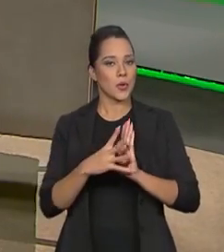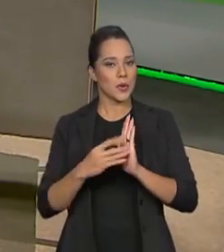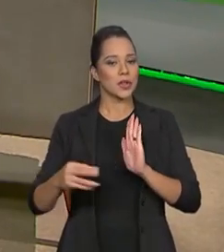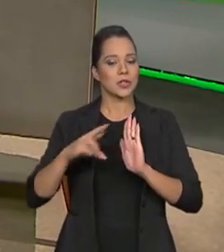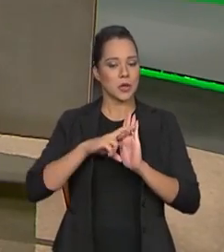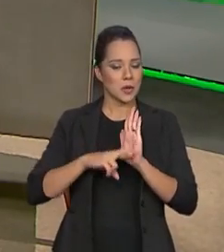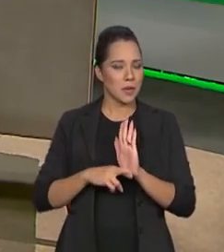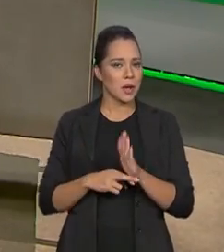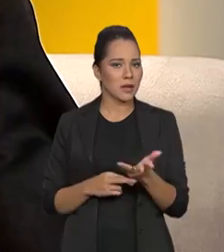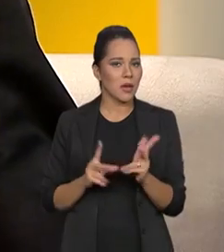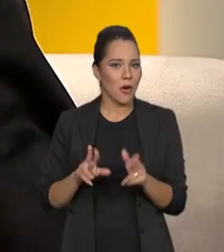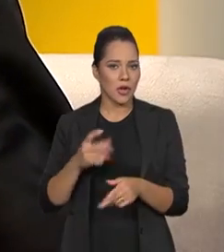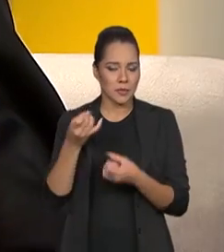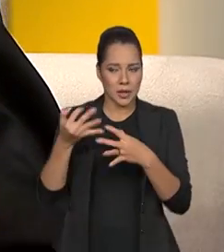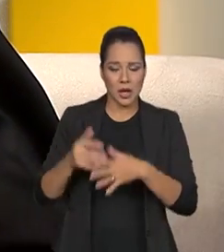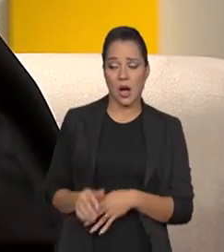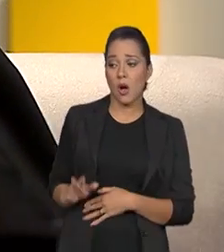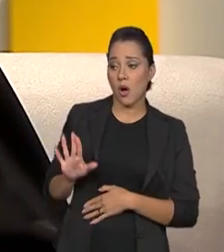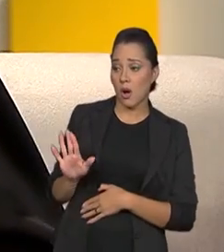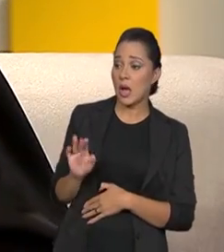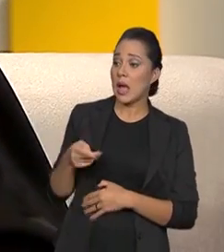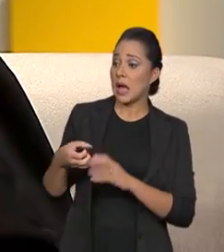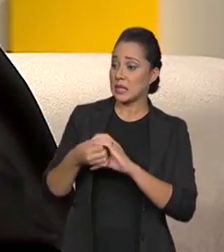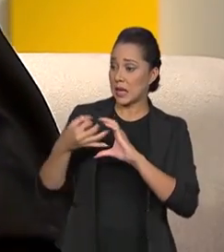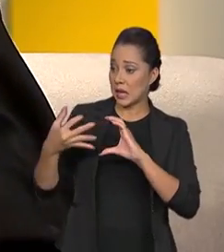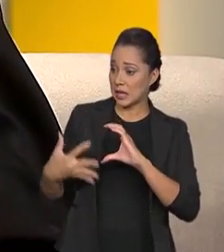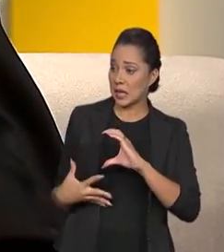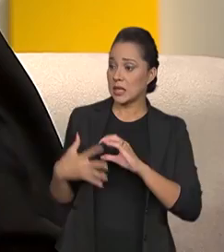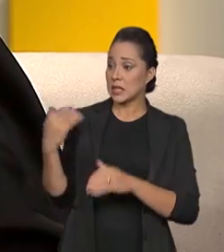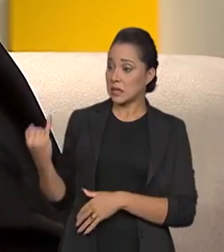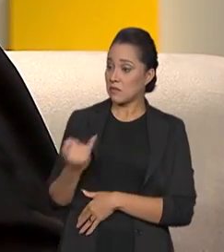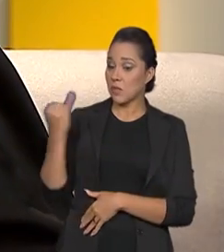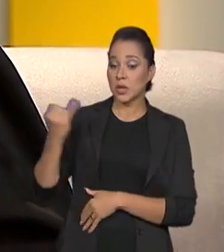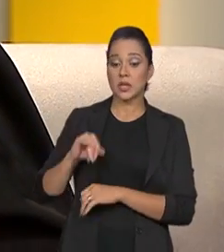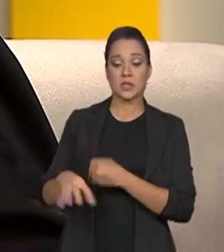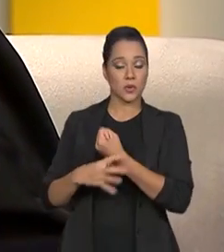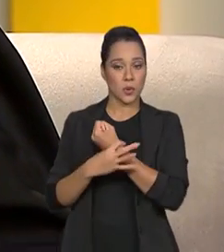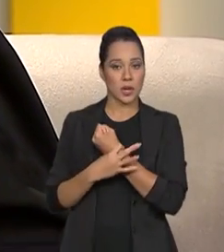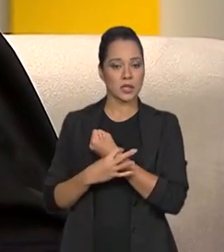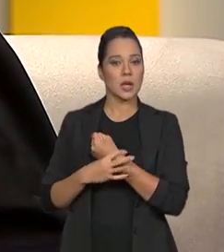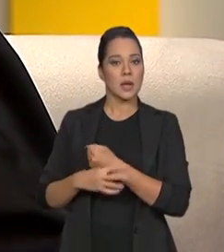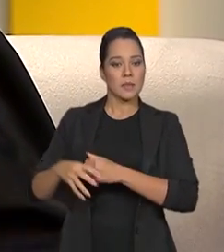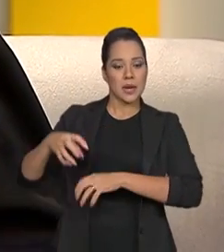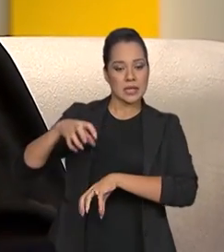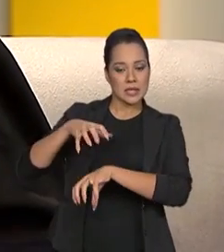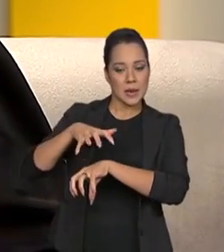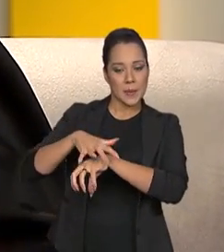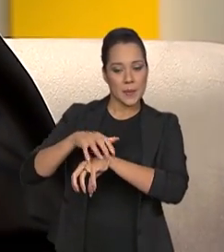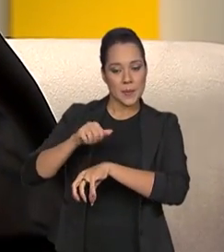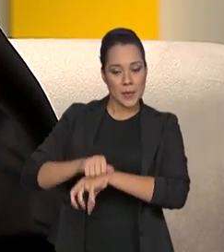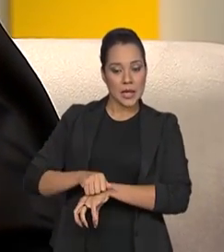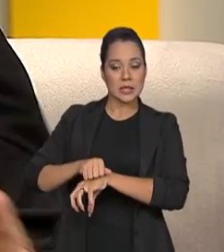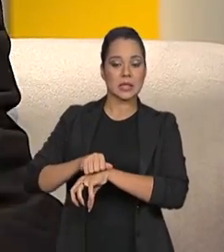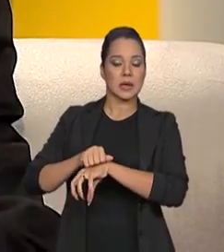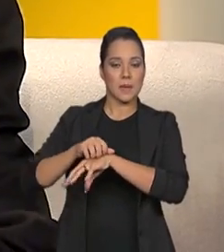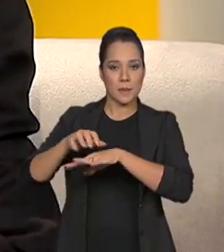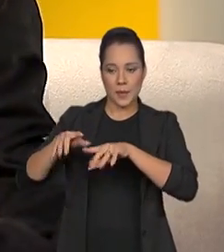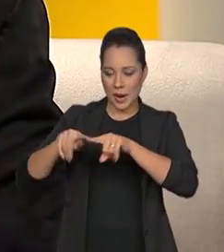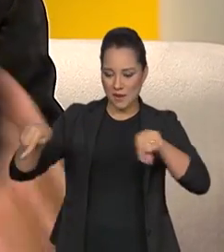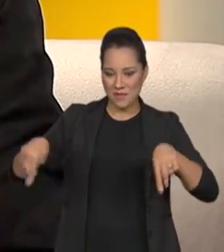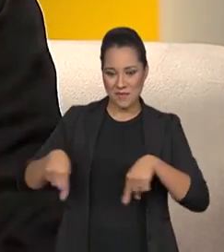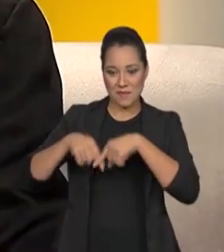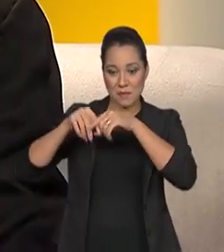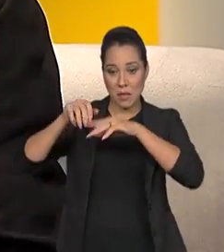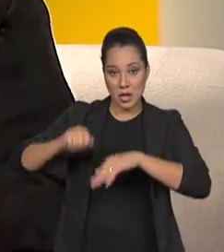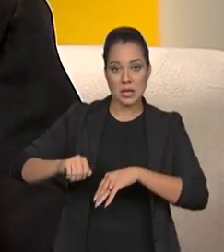modelo regulatório não vou dizer o seguinte ó as características essenciais de segurança para essa mesa é a b e c só isso o resto